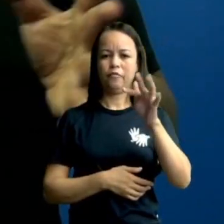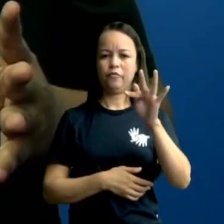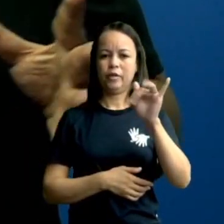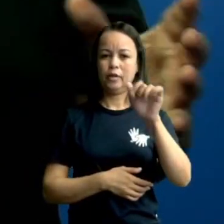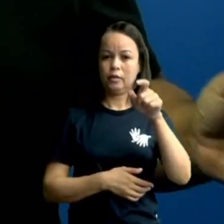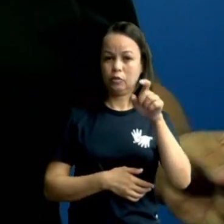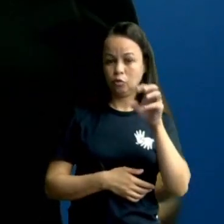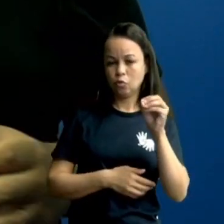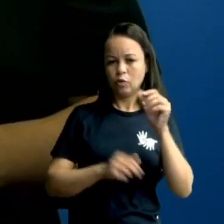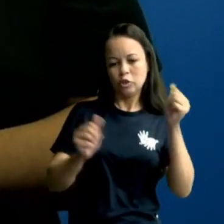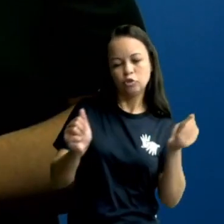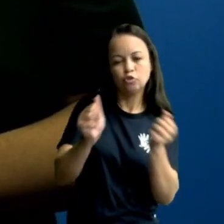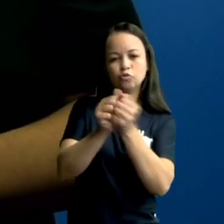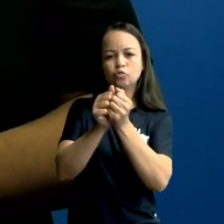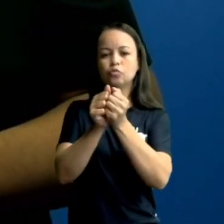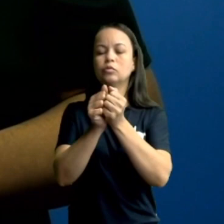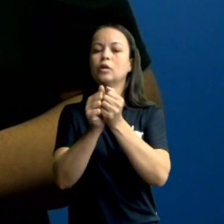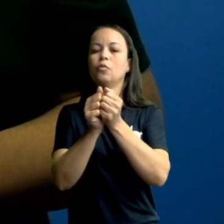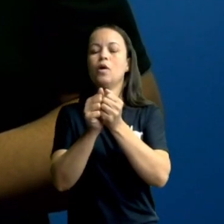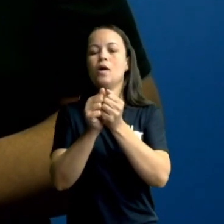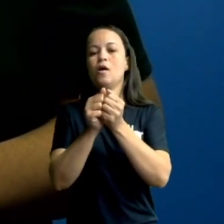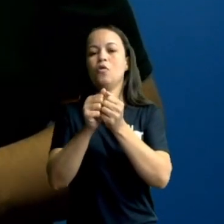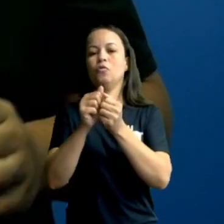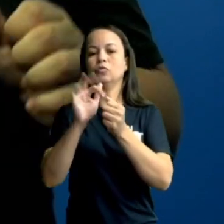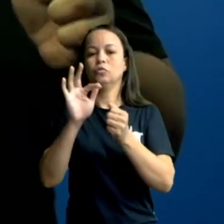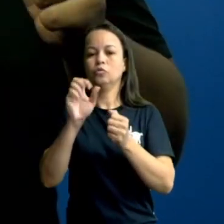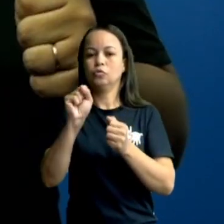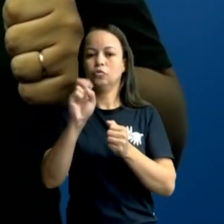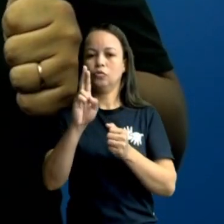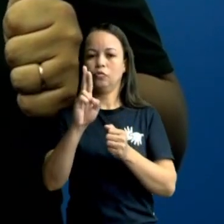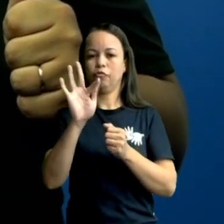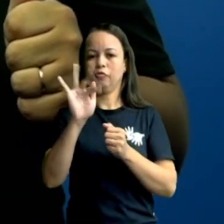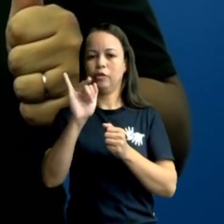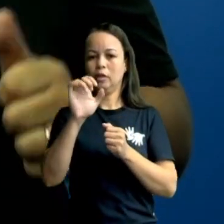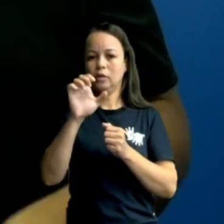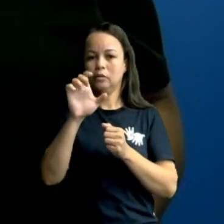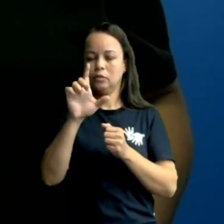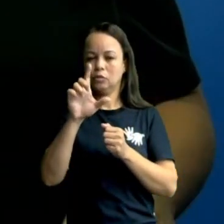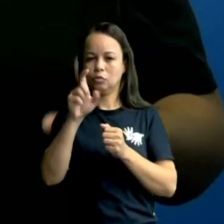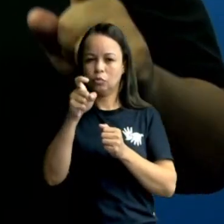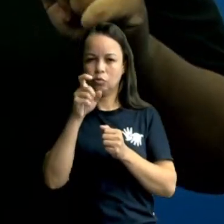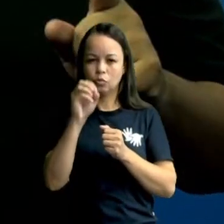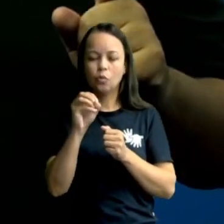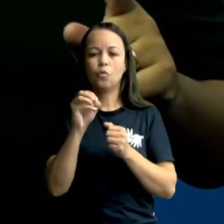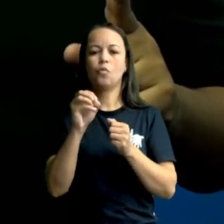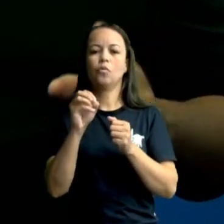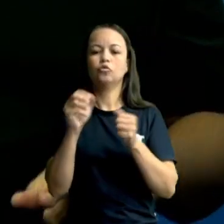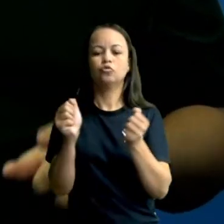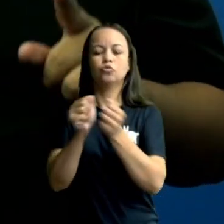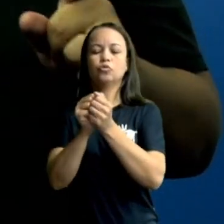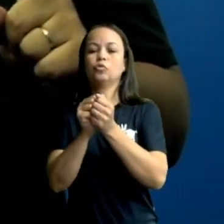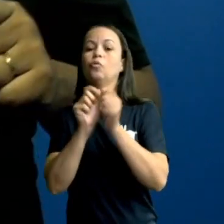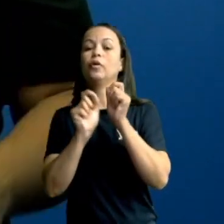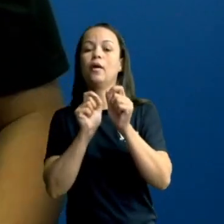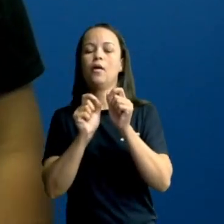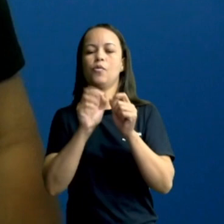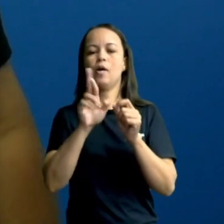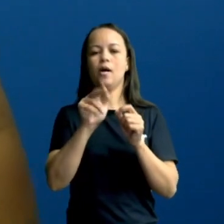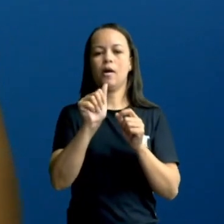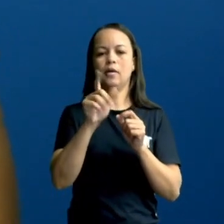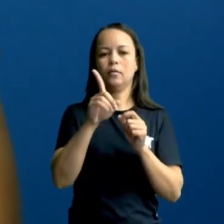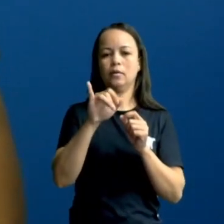sufixo se juntam a um radical. Tá bom, gente? Muito bom. Vamos agora